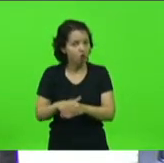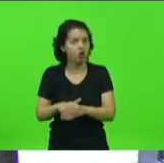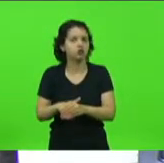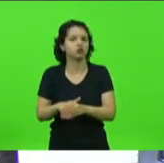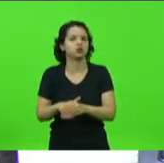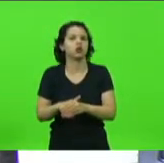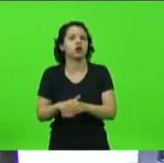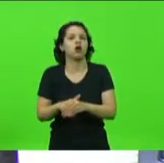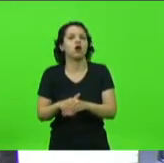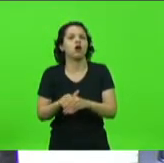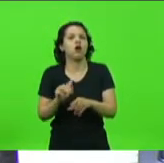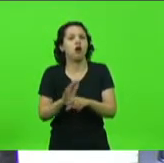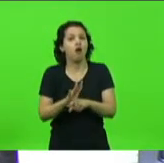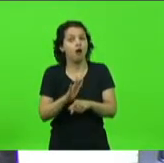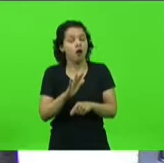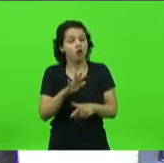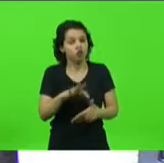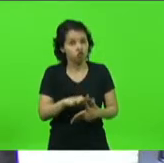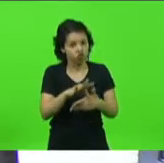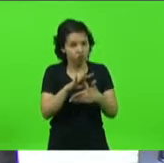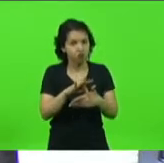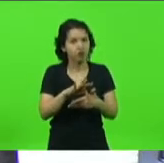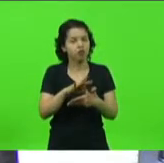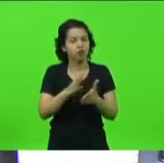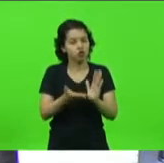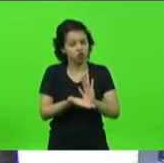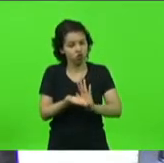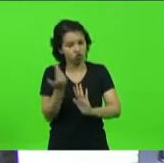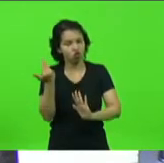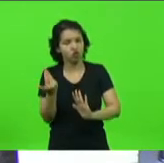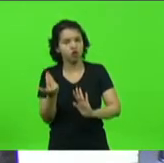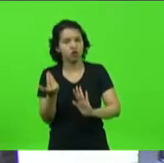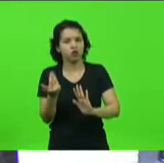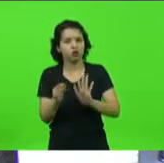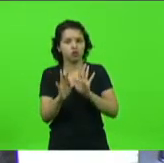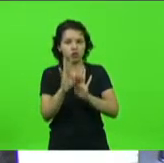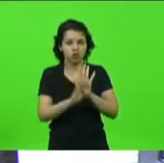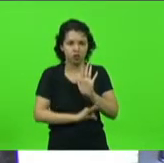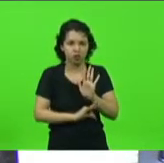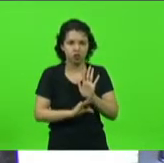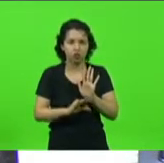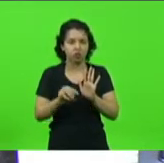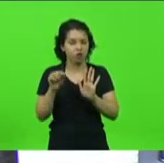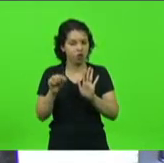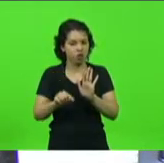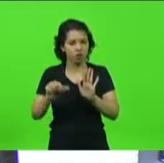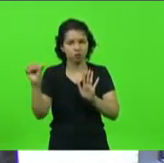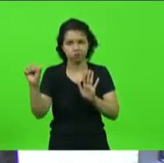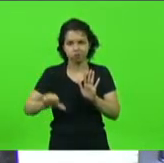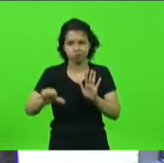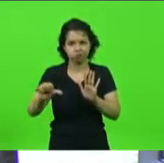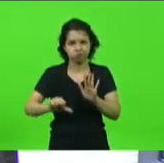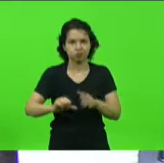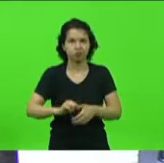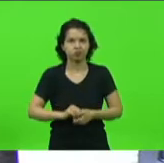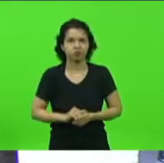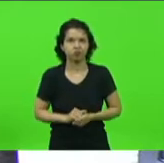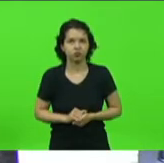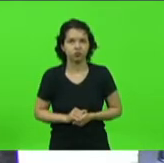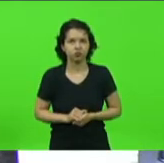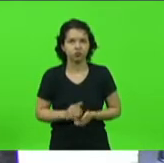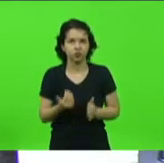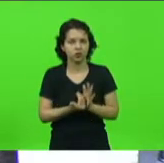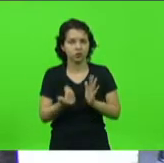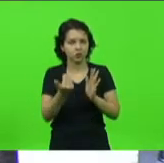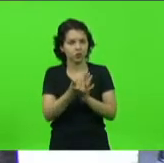ao destaque e afastem do texto originário essa aberração que é aumentar